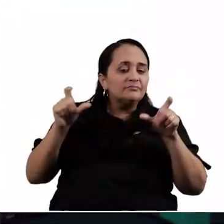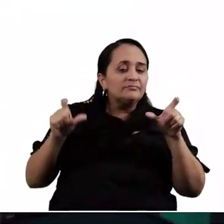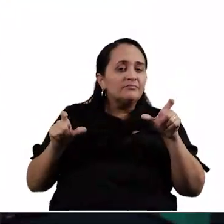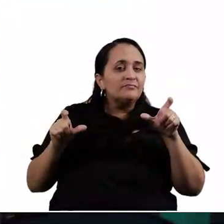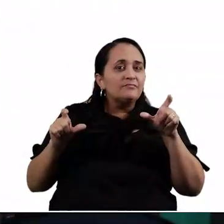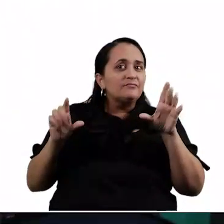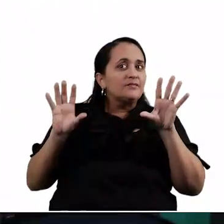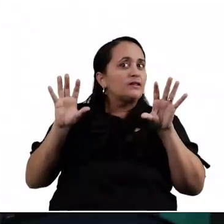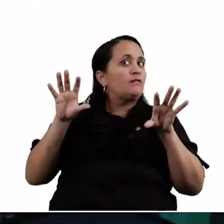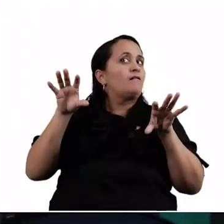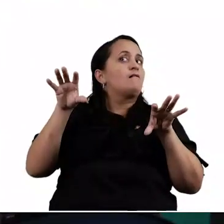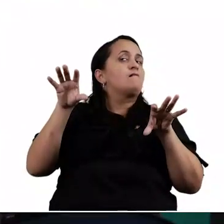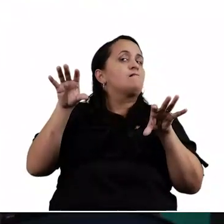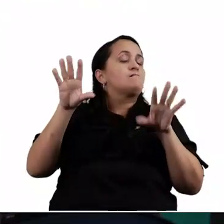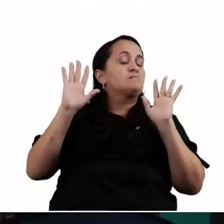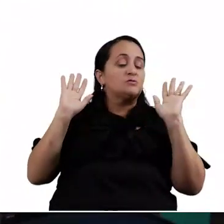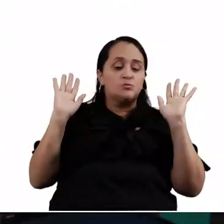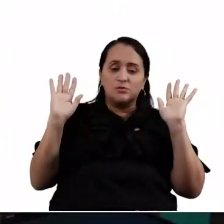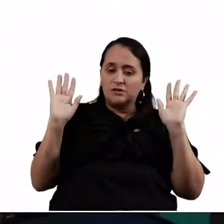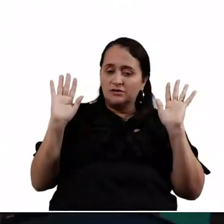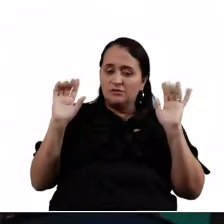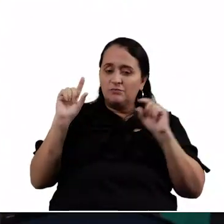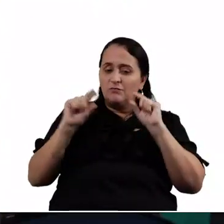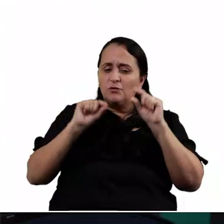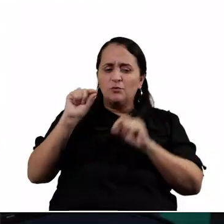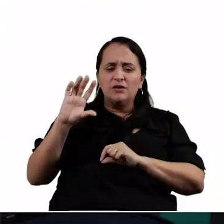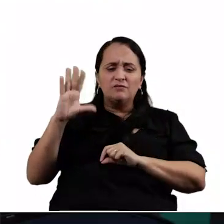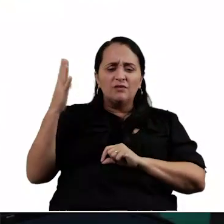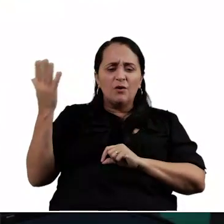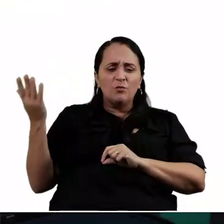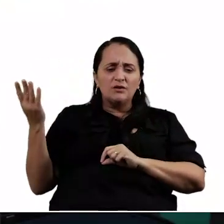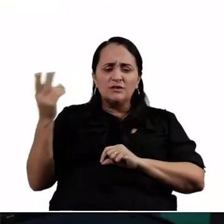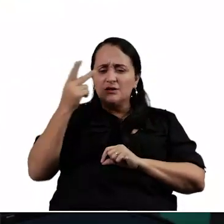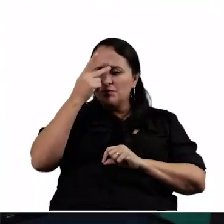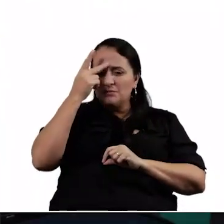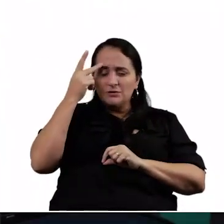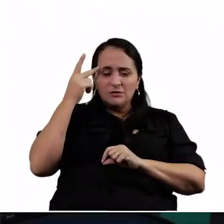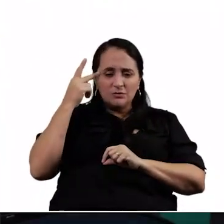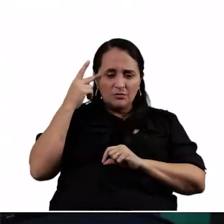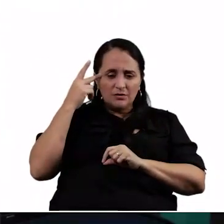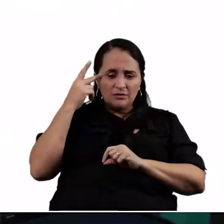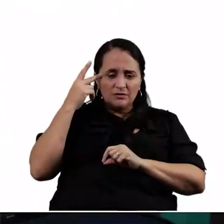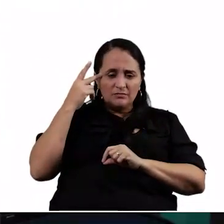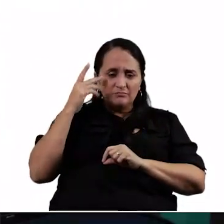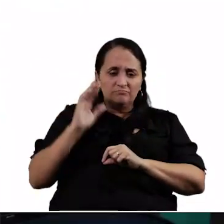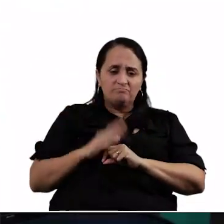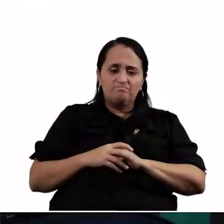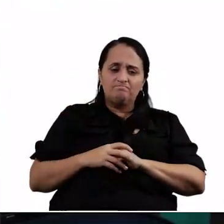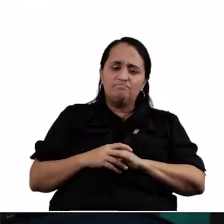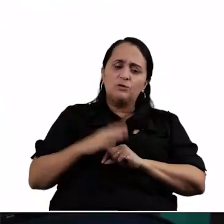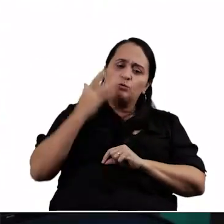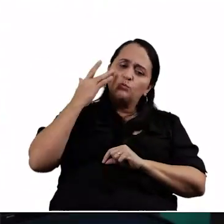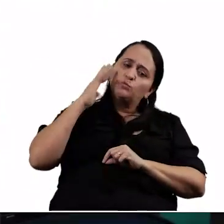mistério O que será que vai acontecer com esses personagens não dá para saber